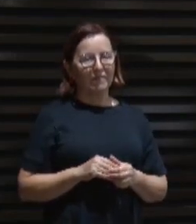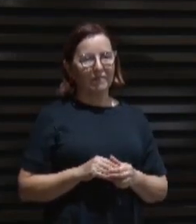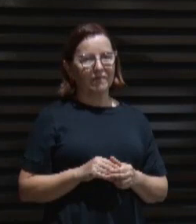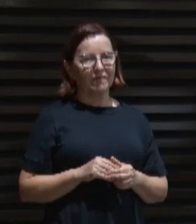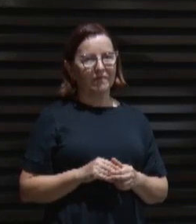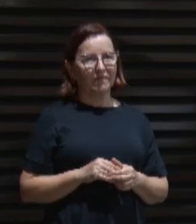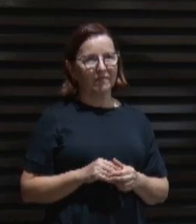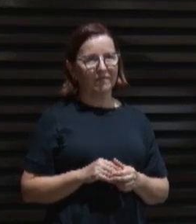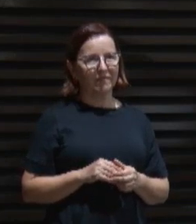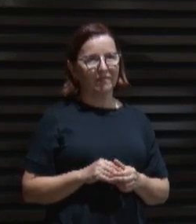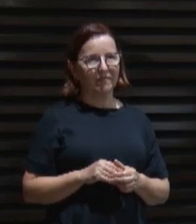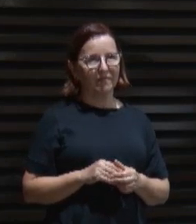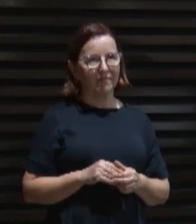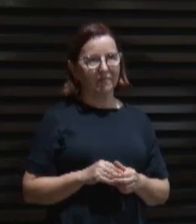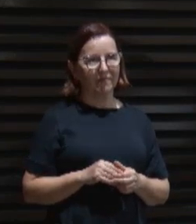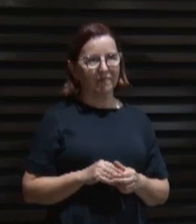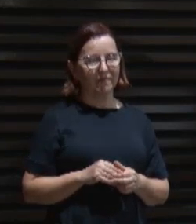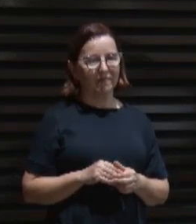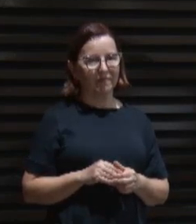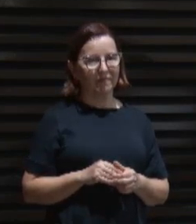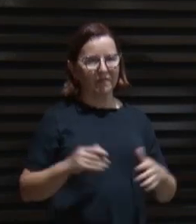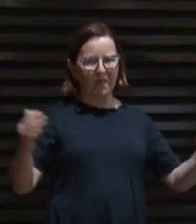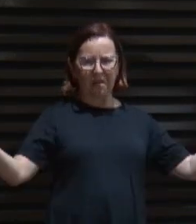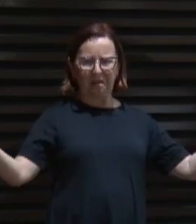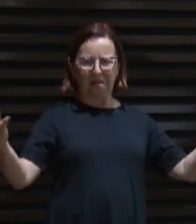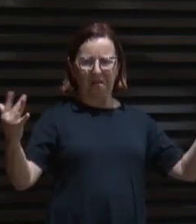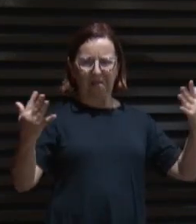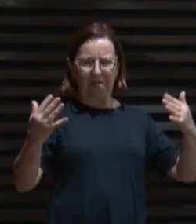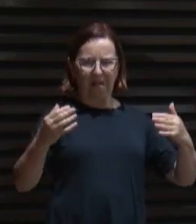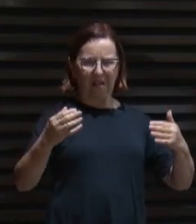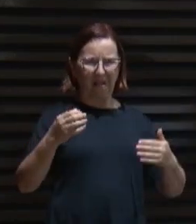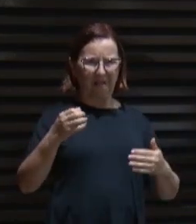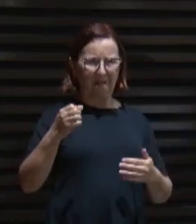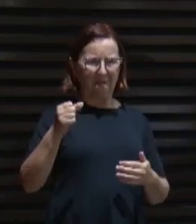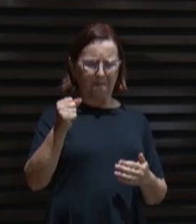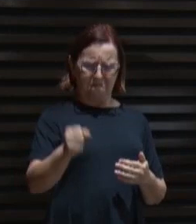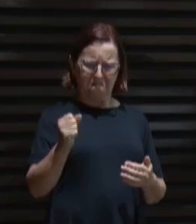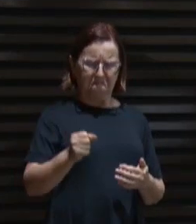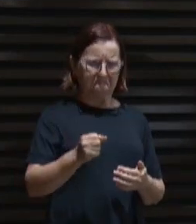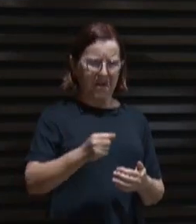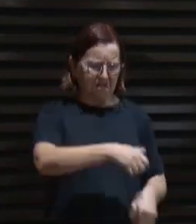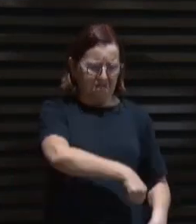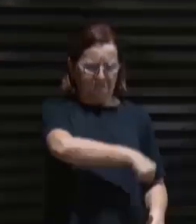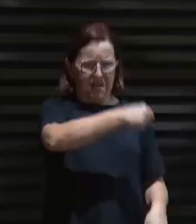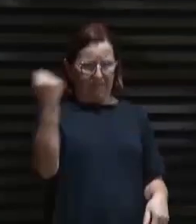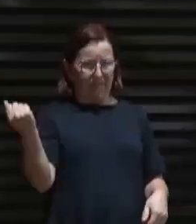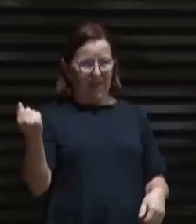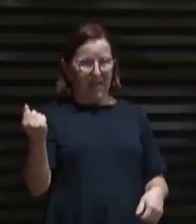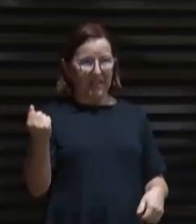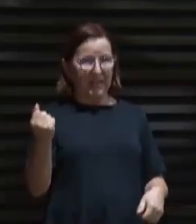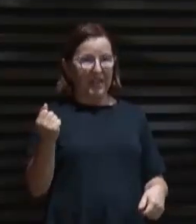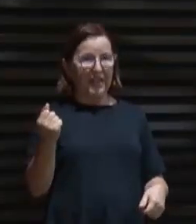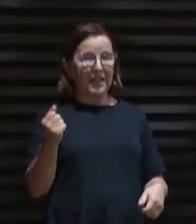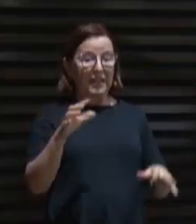Vieram com paus, varapaus, com espadas, prenderam e levaram-no para a